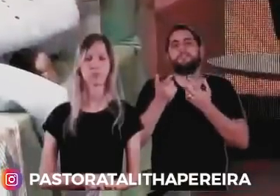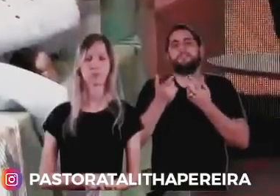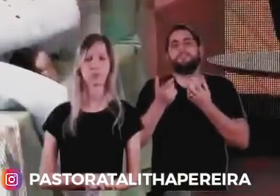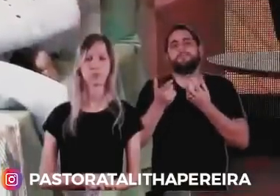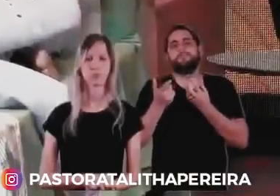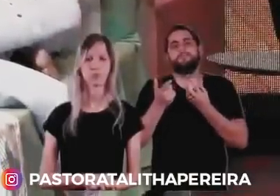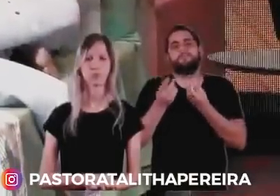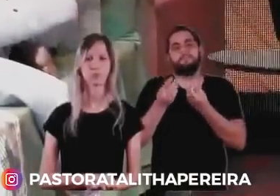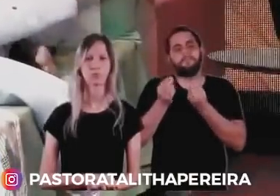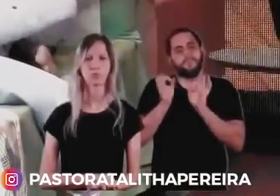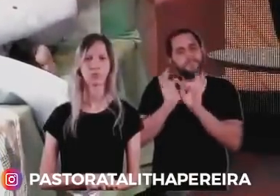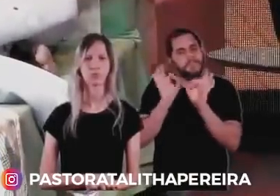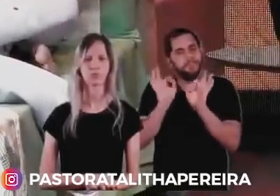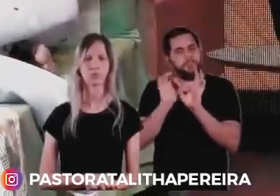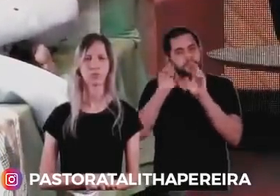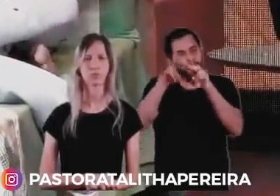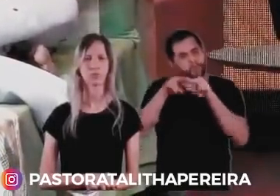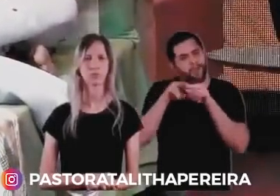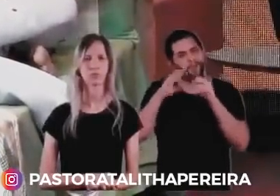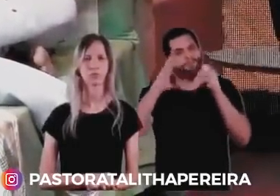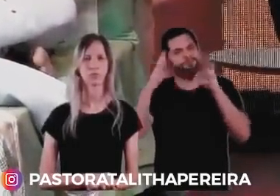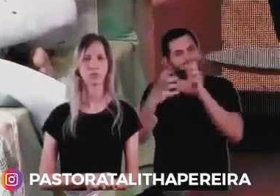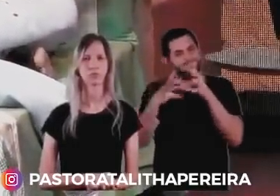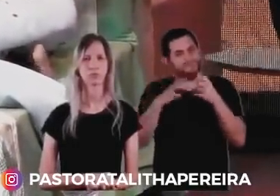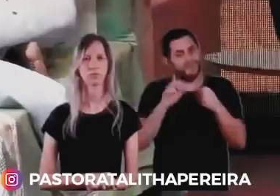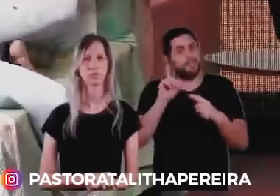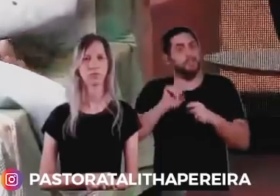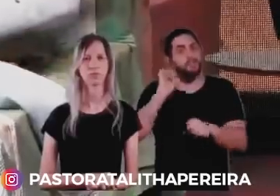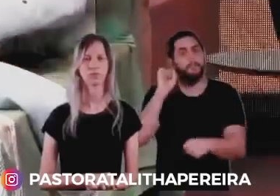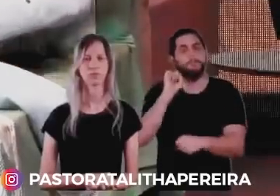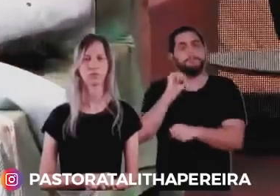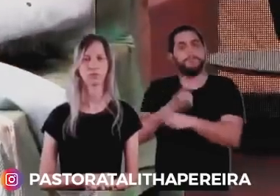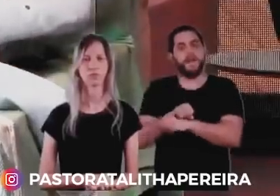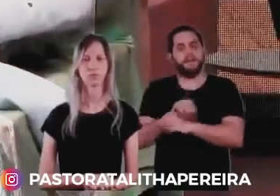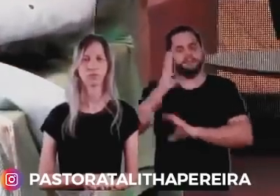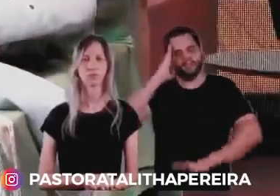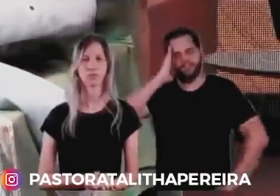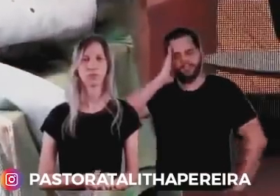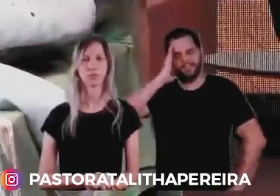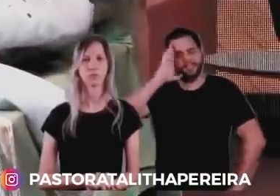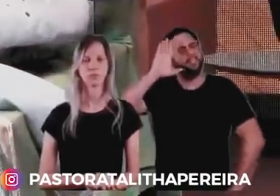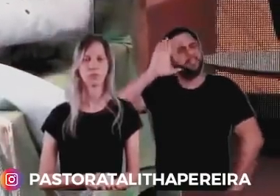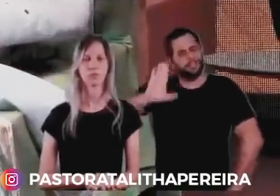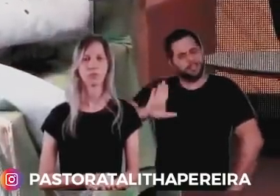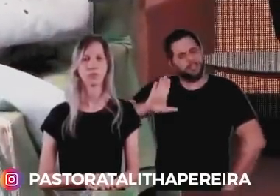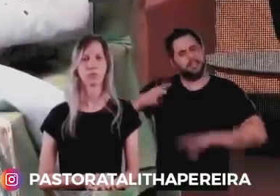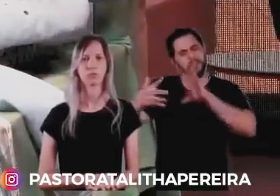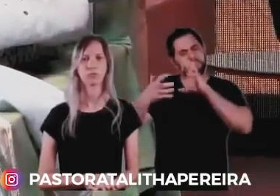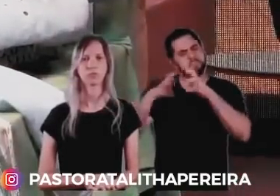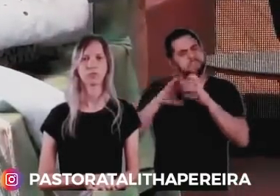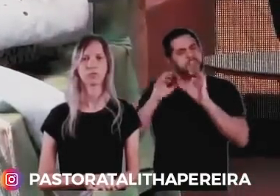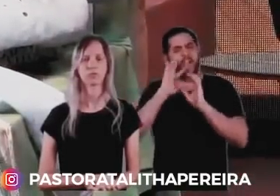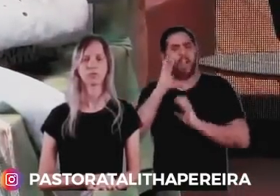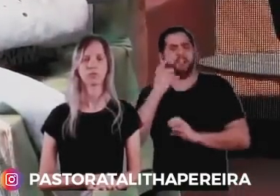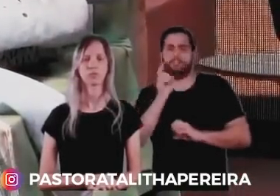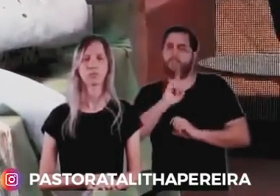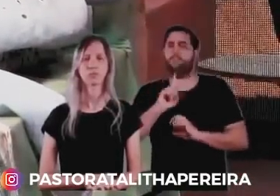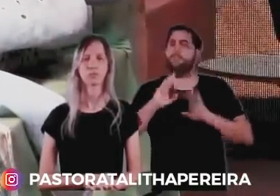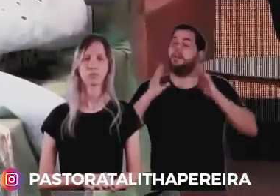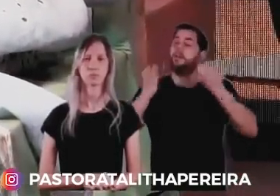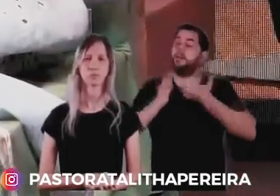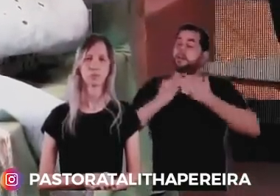Simplesmente pela própria discussão, sem parar, sem a mente, a cabeça. Peraí, a discussão não está resolvendo. Então,